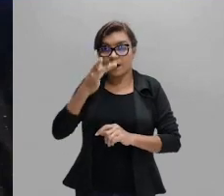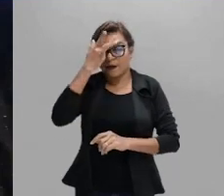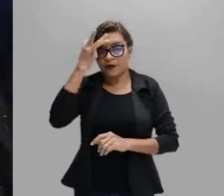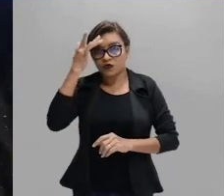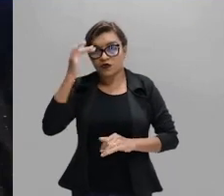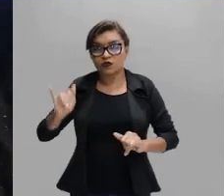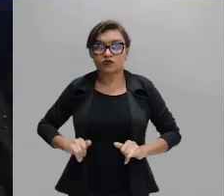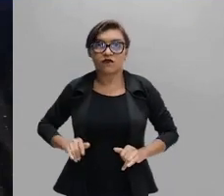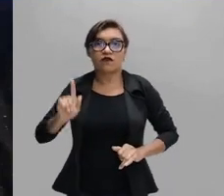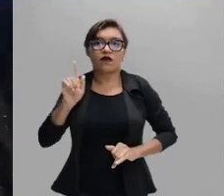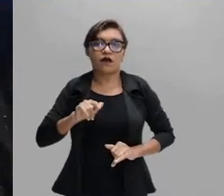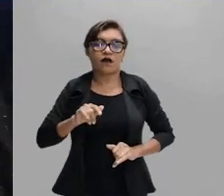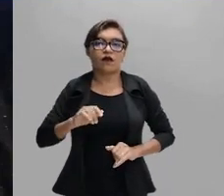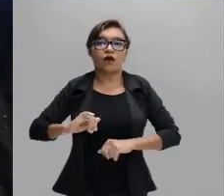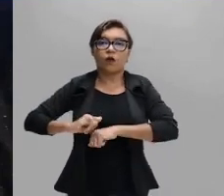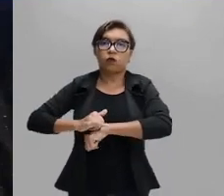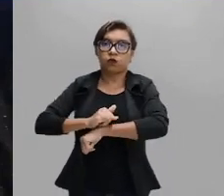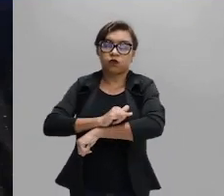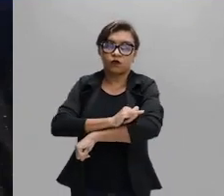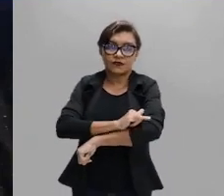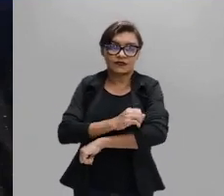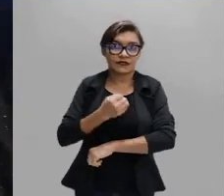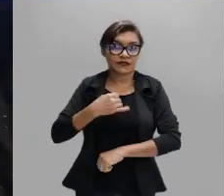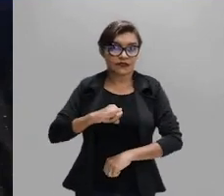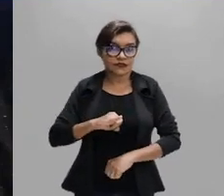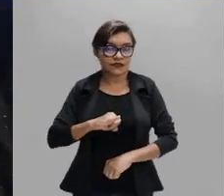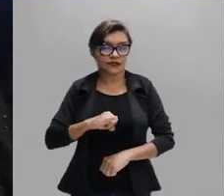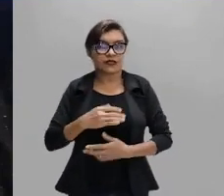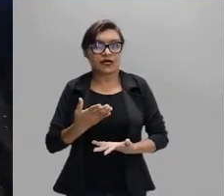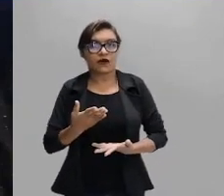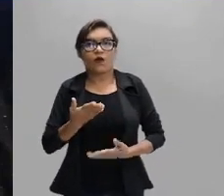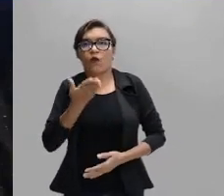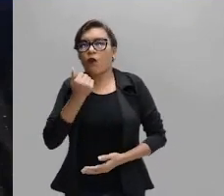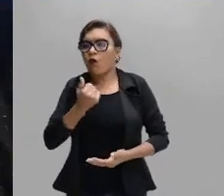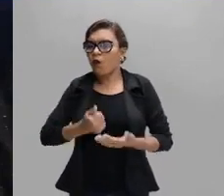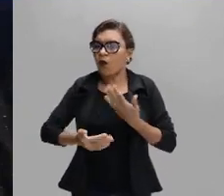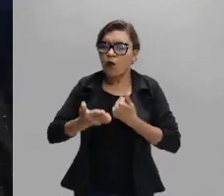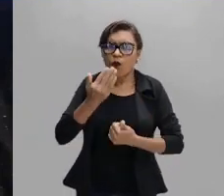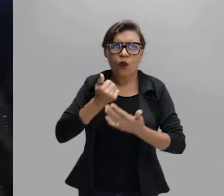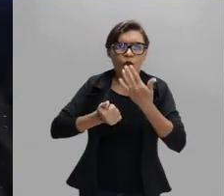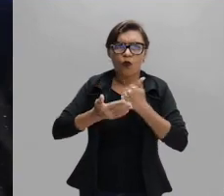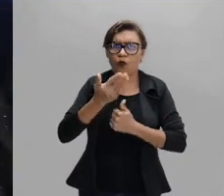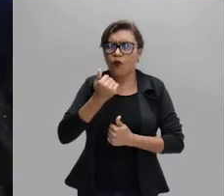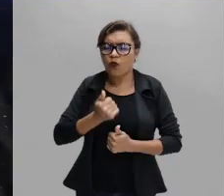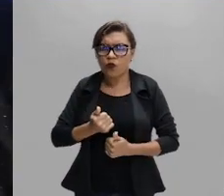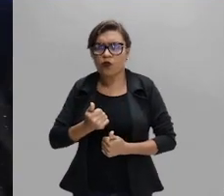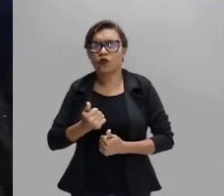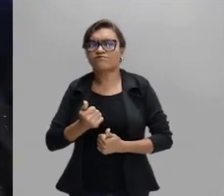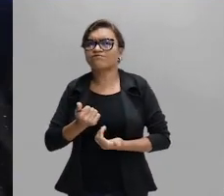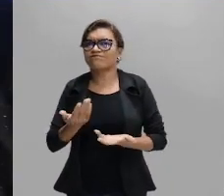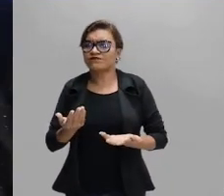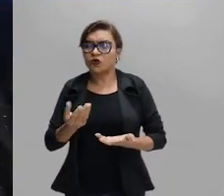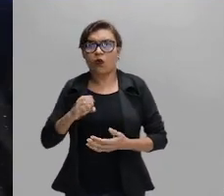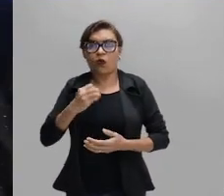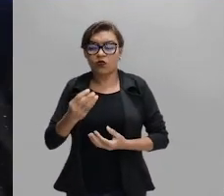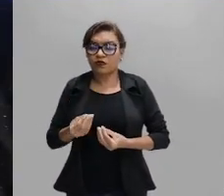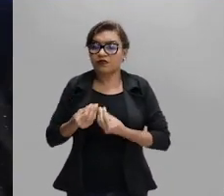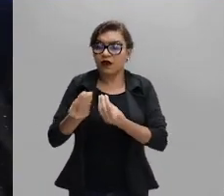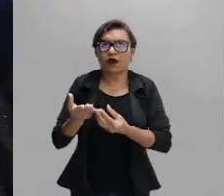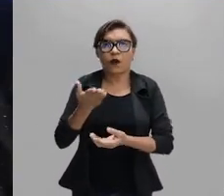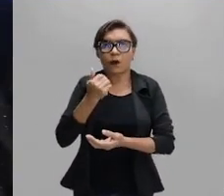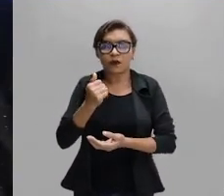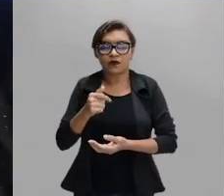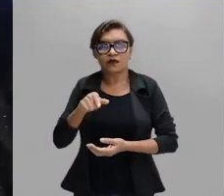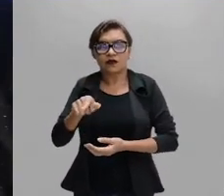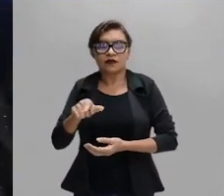É a obesidade. Se eu começo a fornecer demais, alimentos demais para determinado indivíduo, obviamente eu vou ter